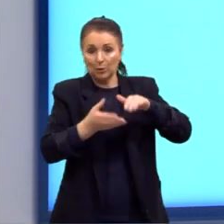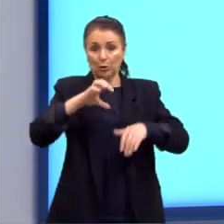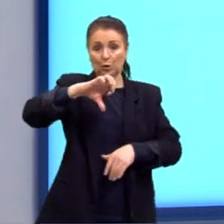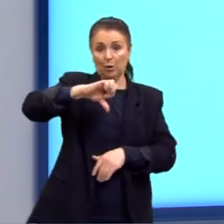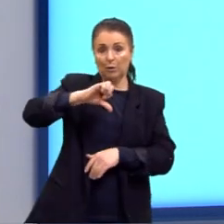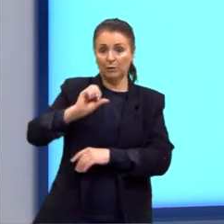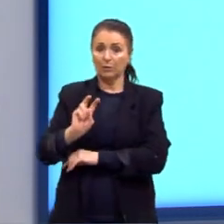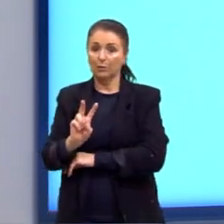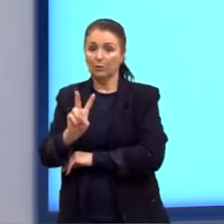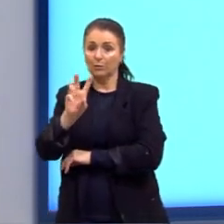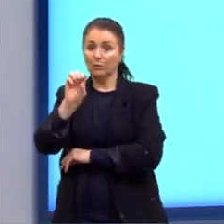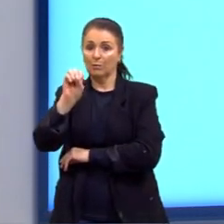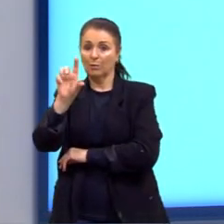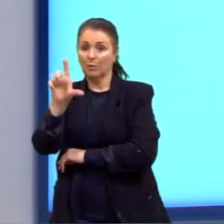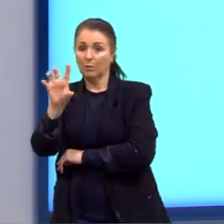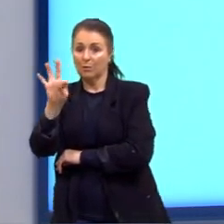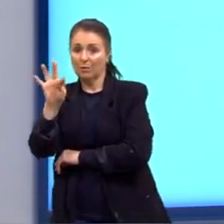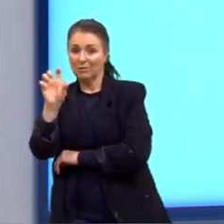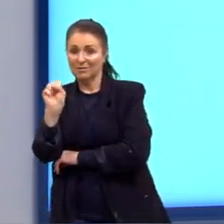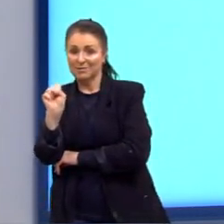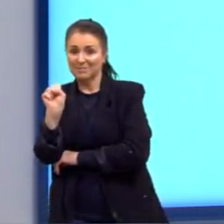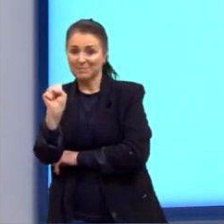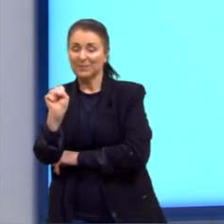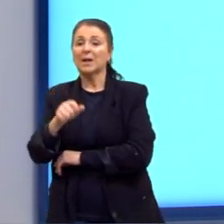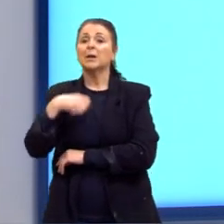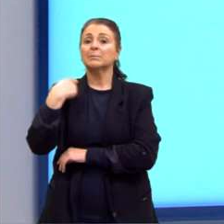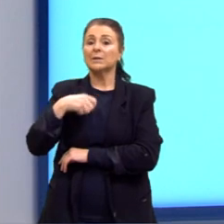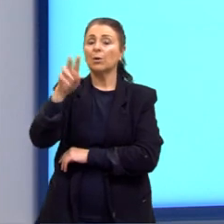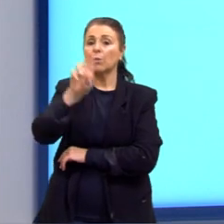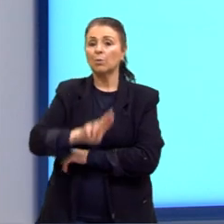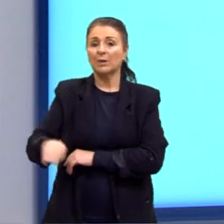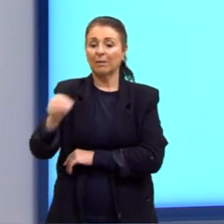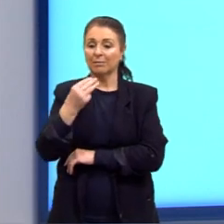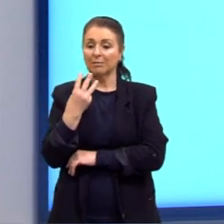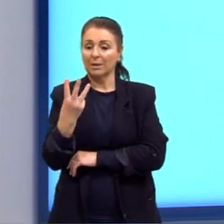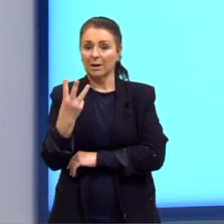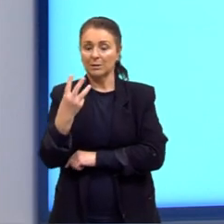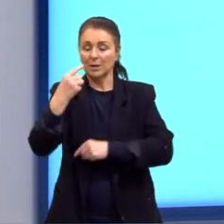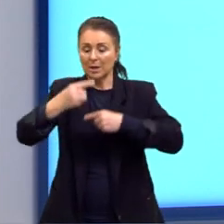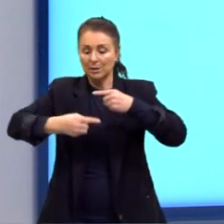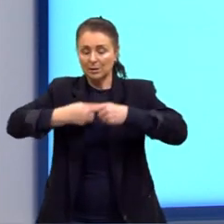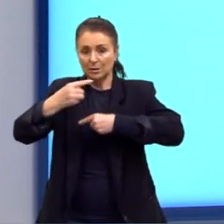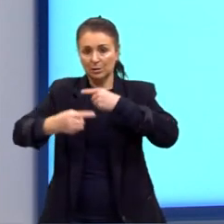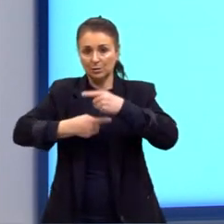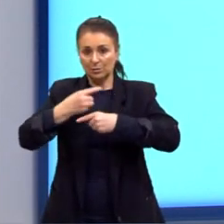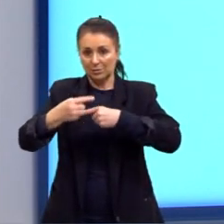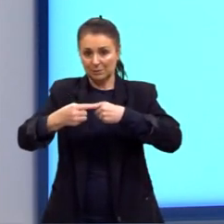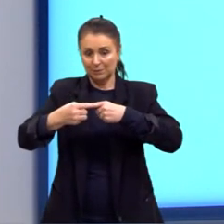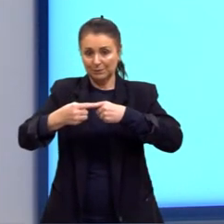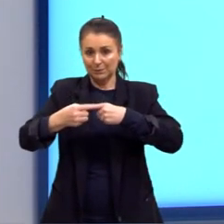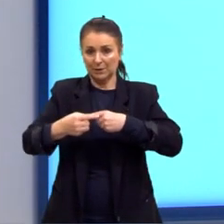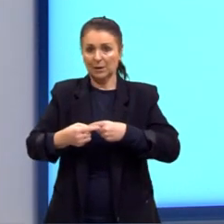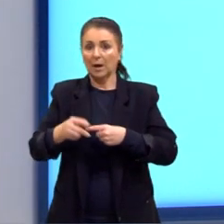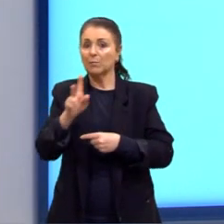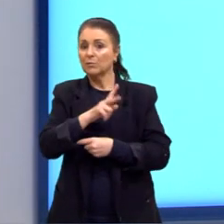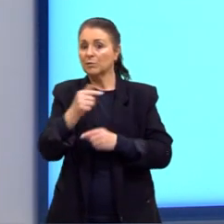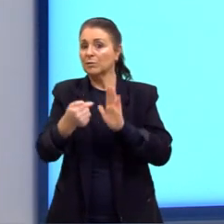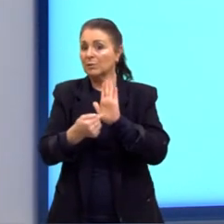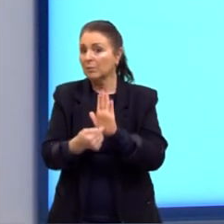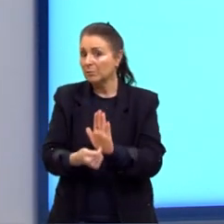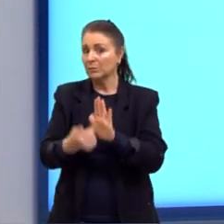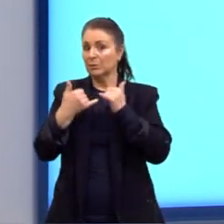volts né então como é são 9 volts eu preciso usar né três resistores tá que eu coloquei só como exemplo